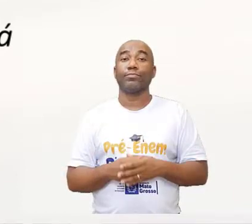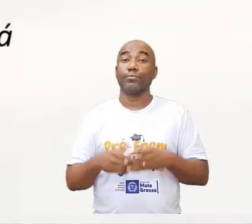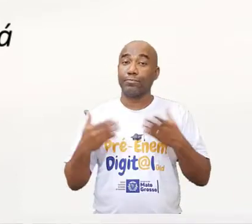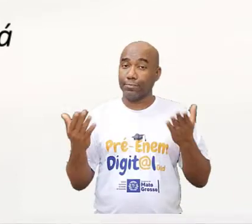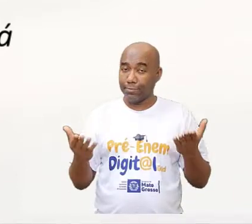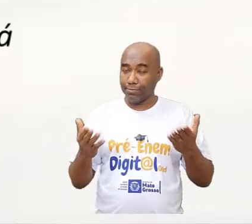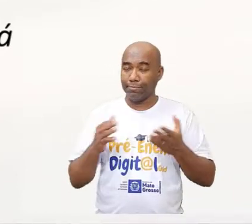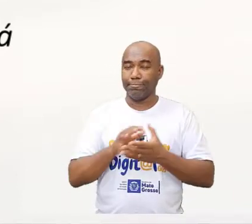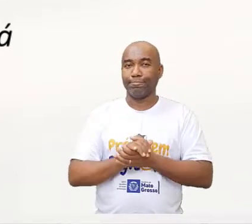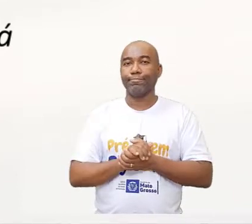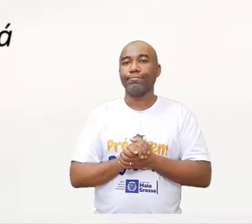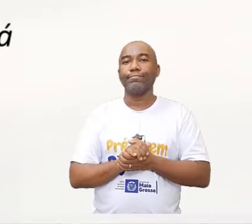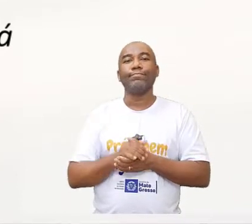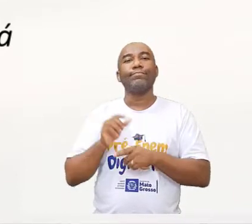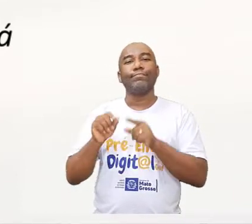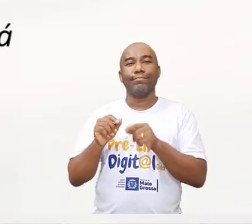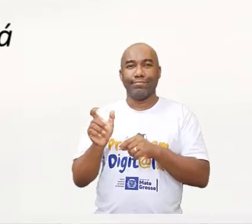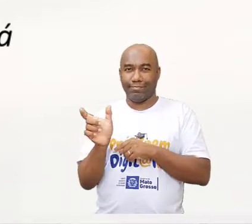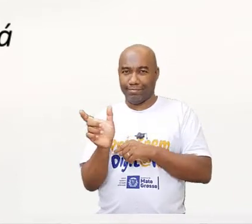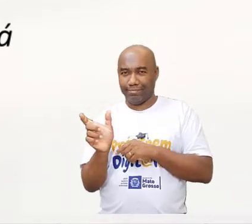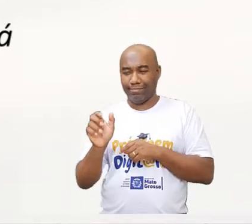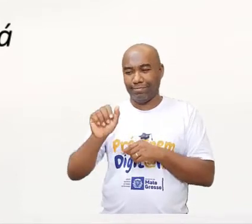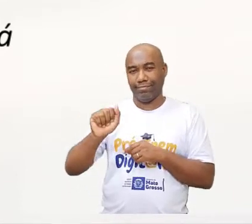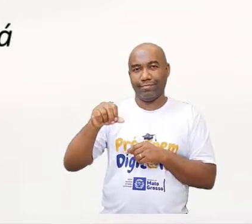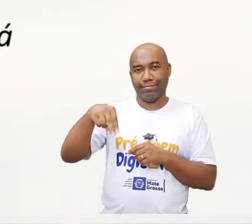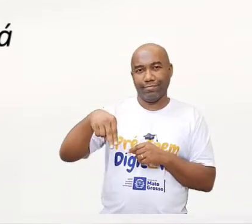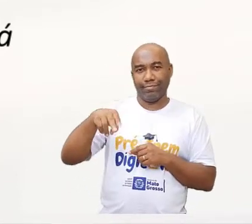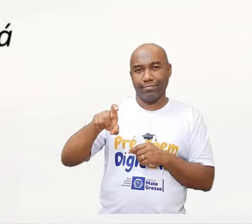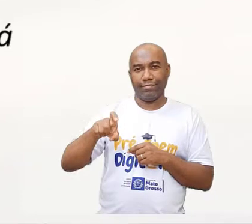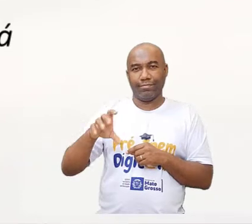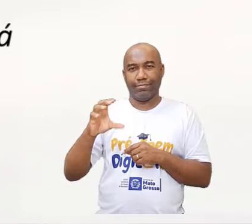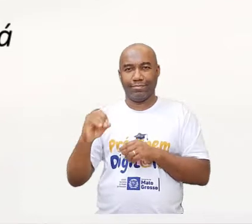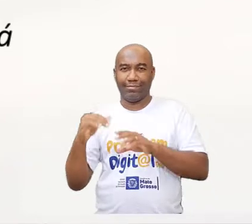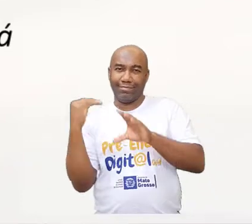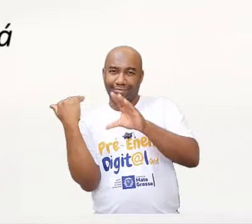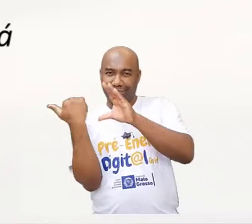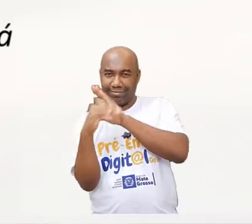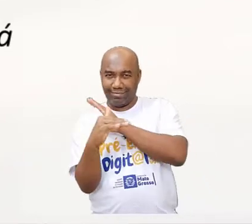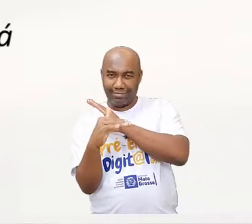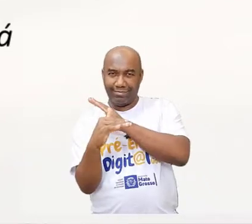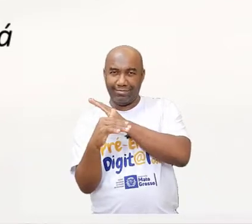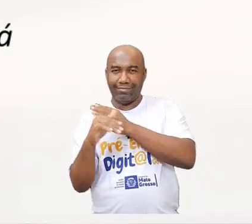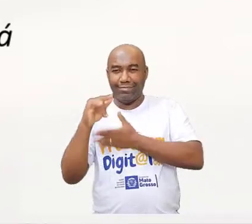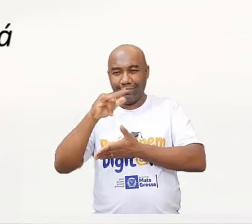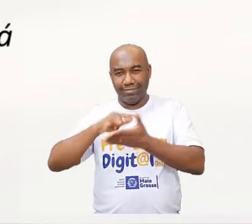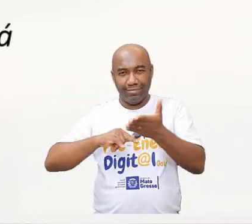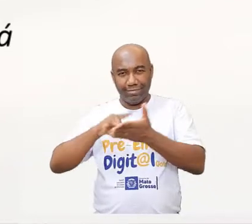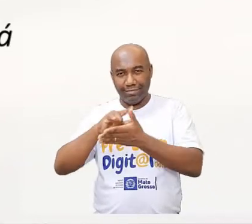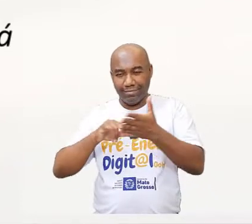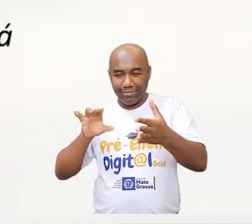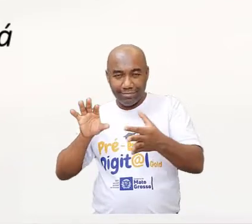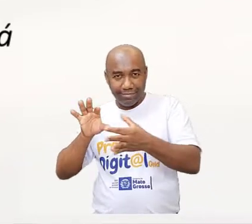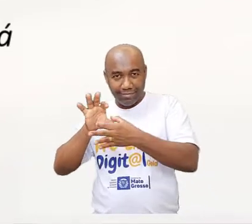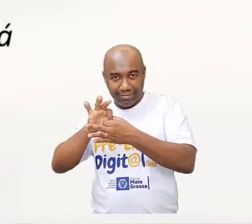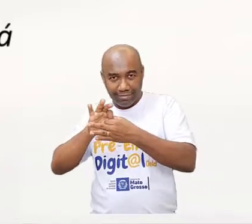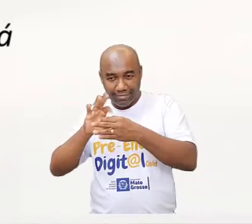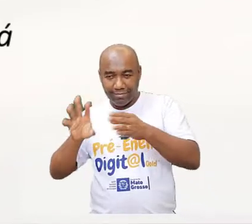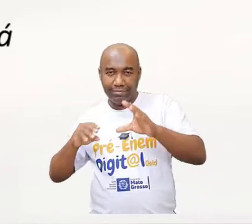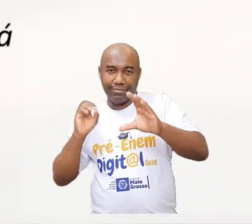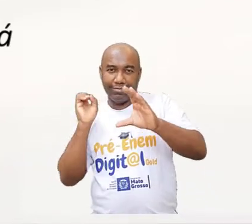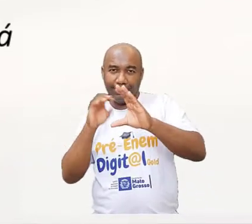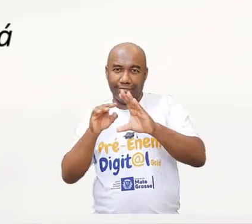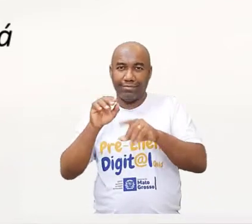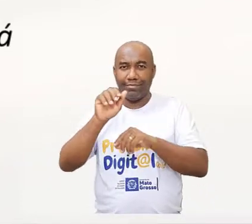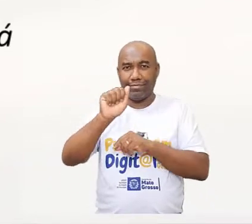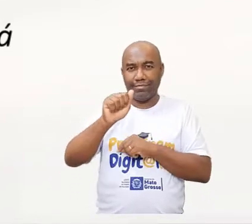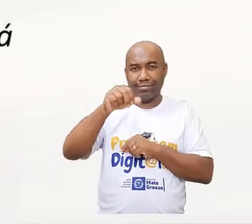Enviarei anexos ao e-mail os documentos. Então, eu posso utilizar tanto anexas